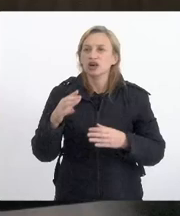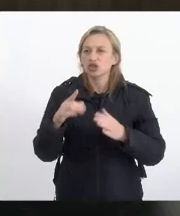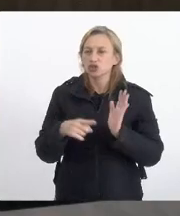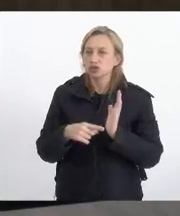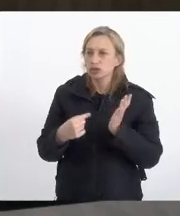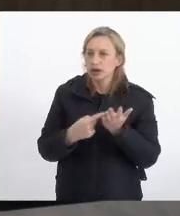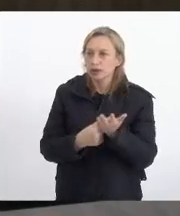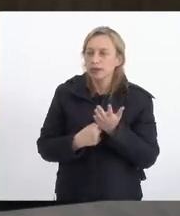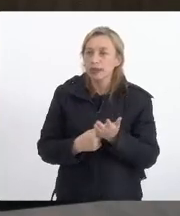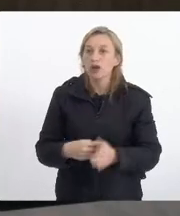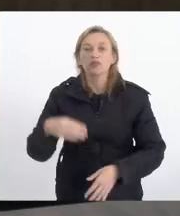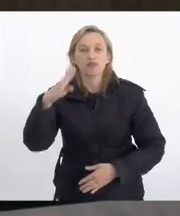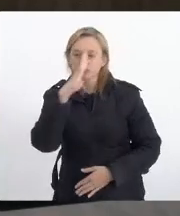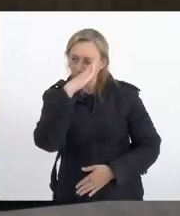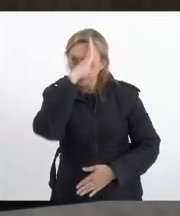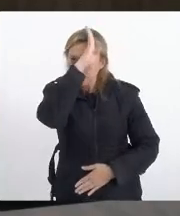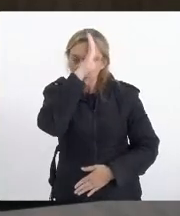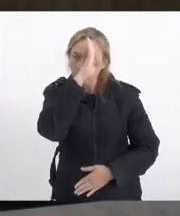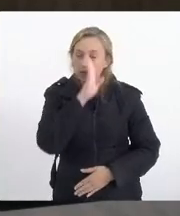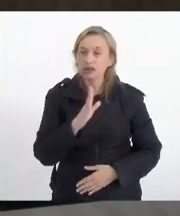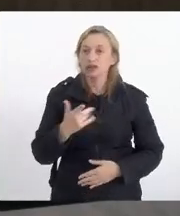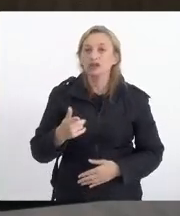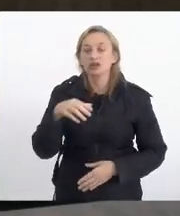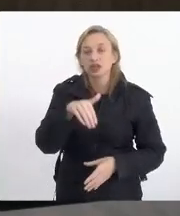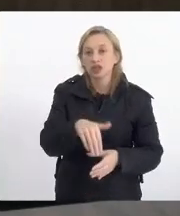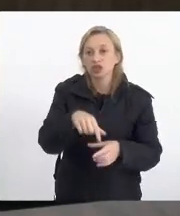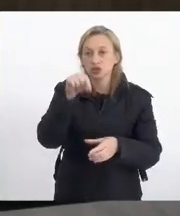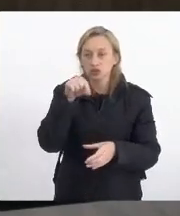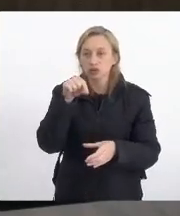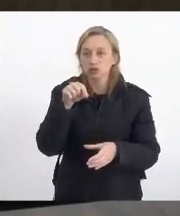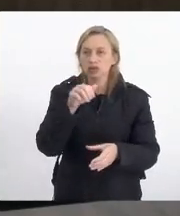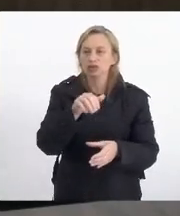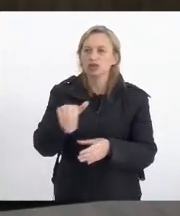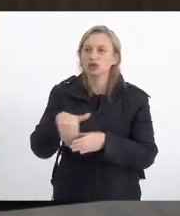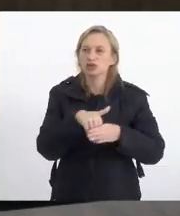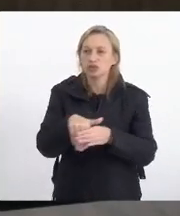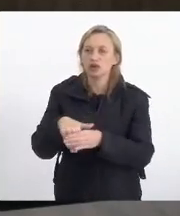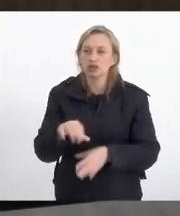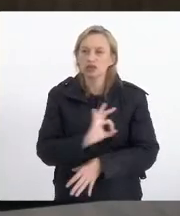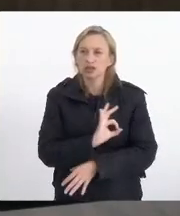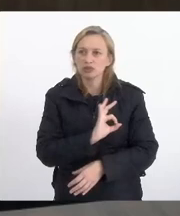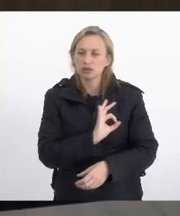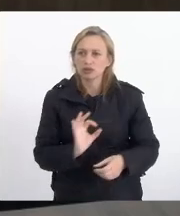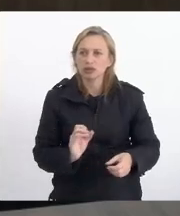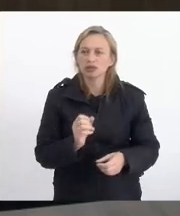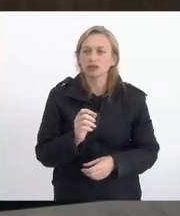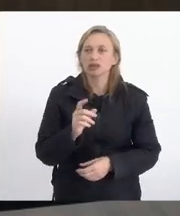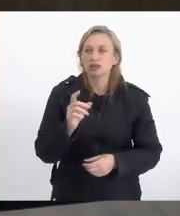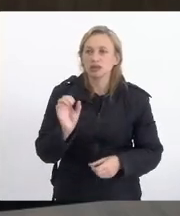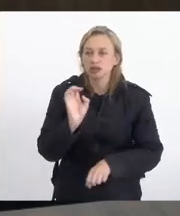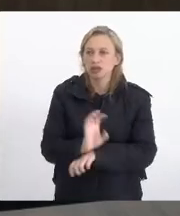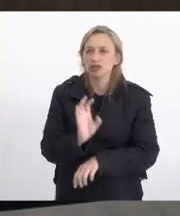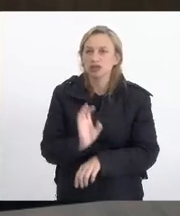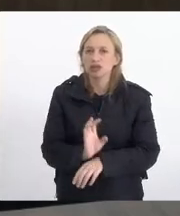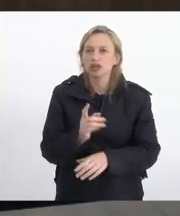Bolsonaro, que foi eleito com os votos das forças de segurança estaduais e que nos deixou sem pai nem mãe com a